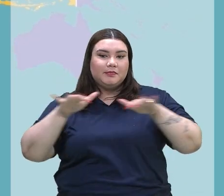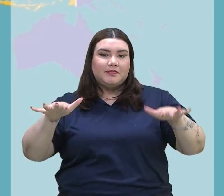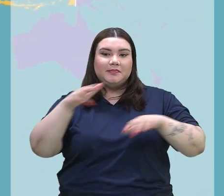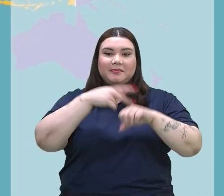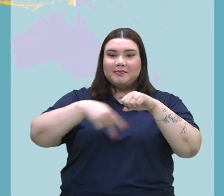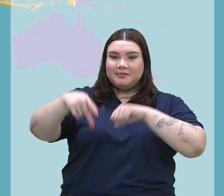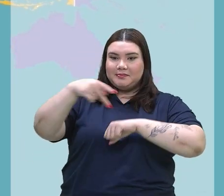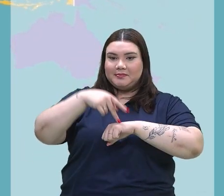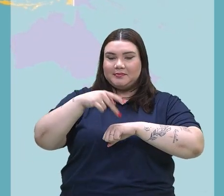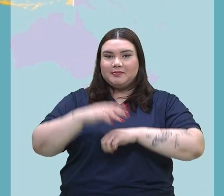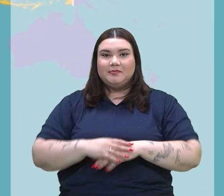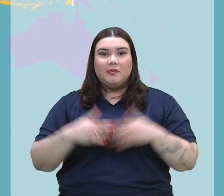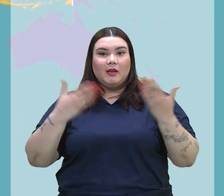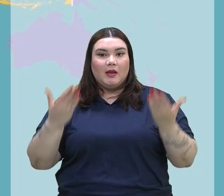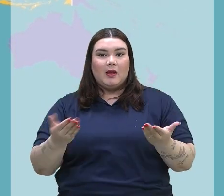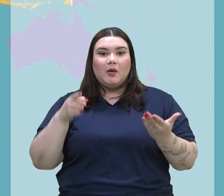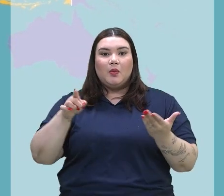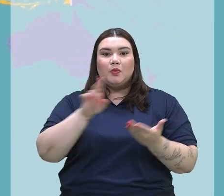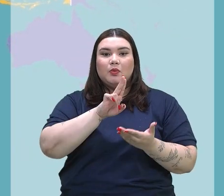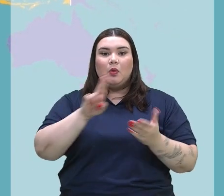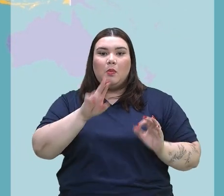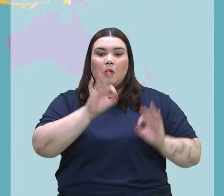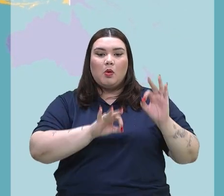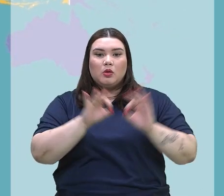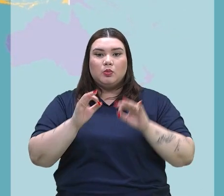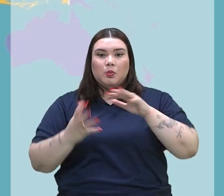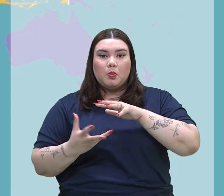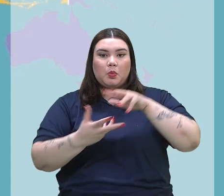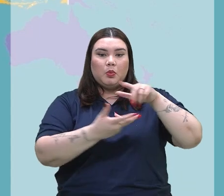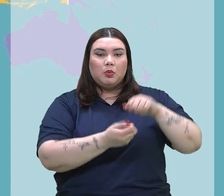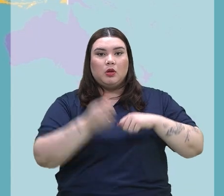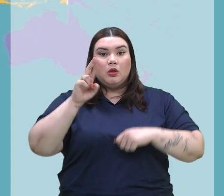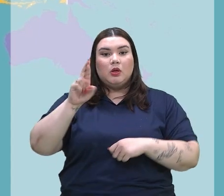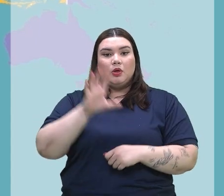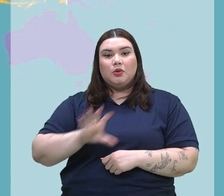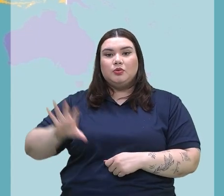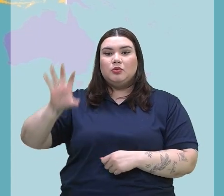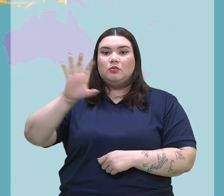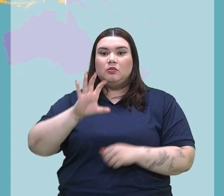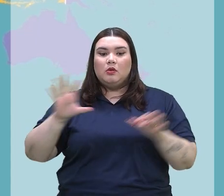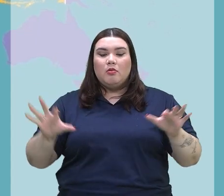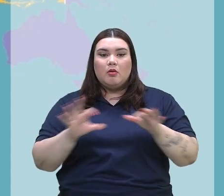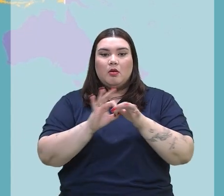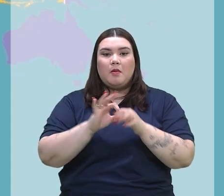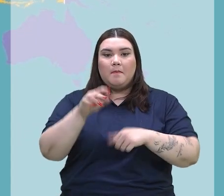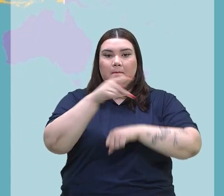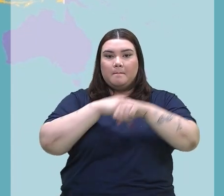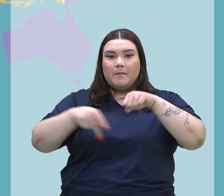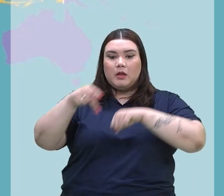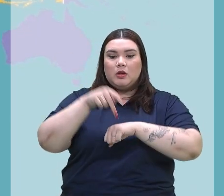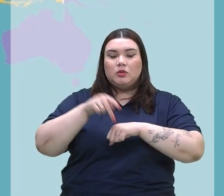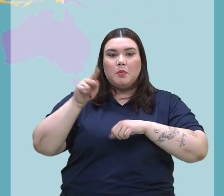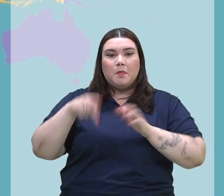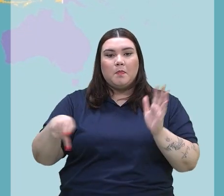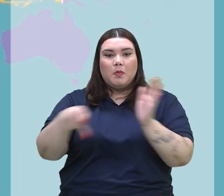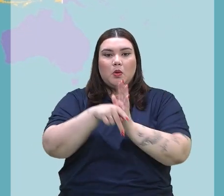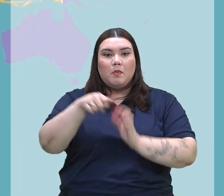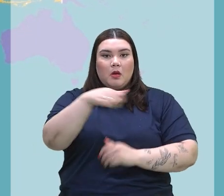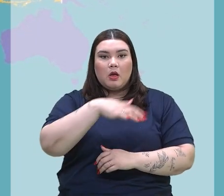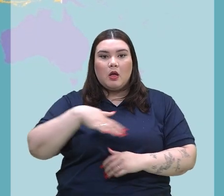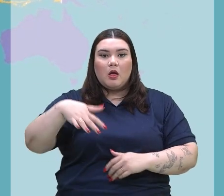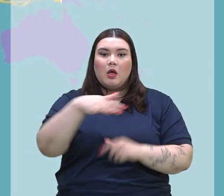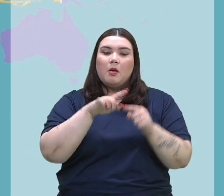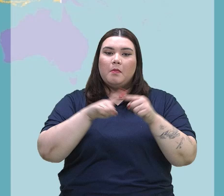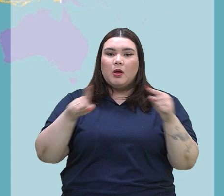países. E assim, as chamadas organizações internacionais regionais juntam países de um mesmo continente, mas também